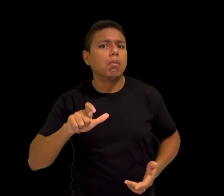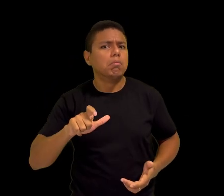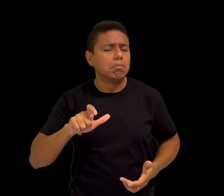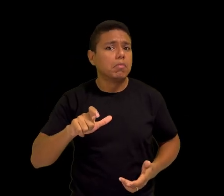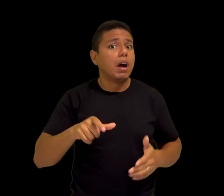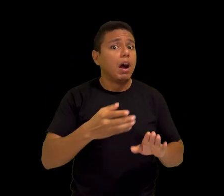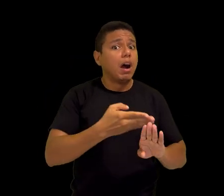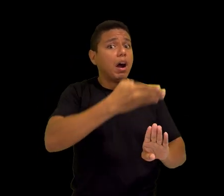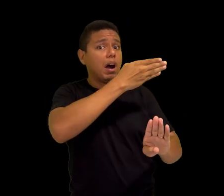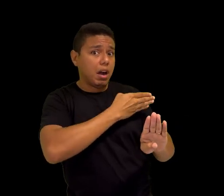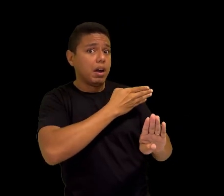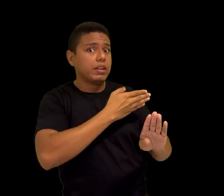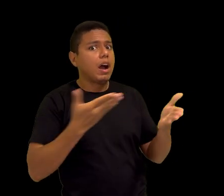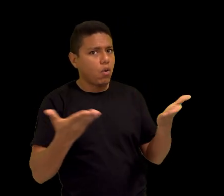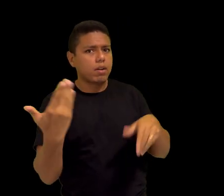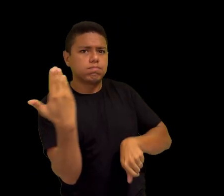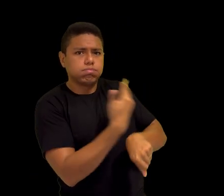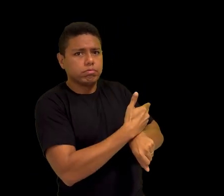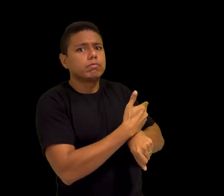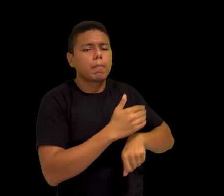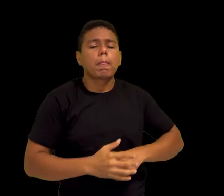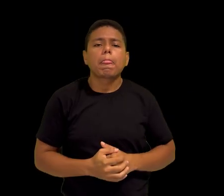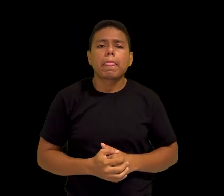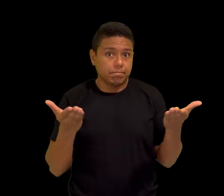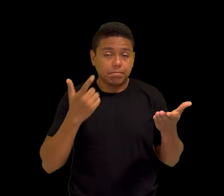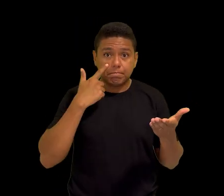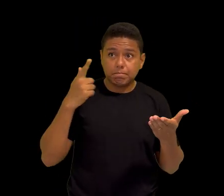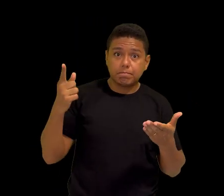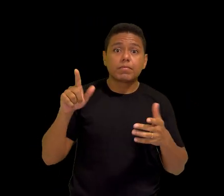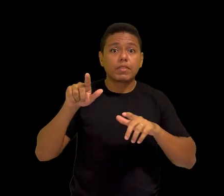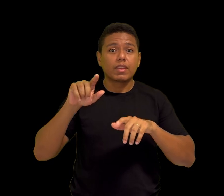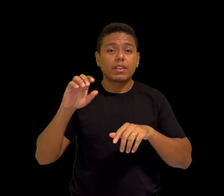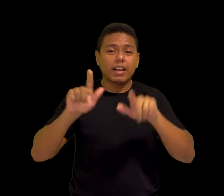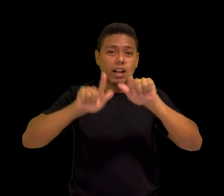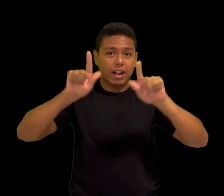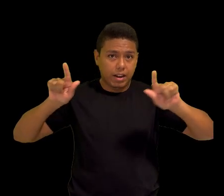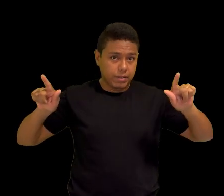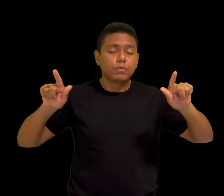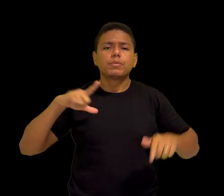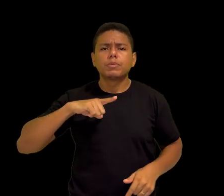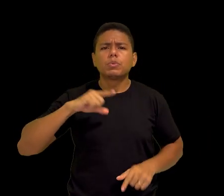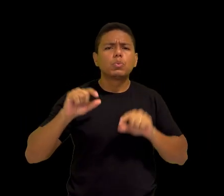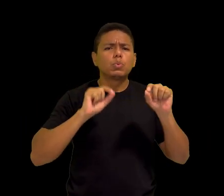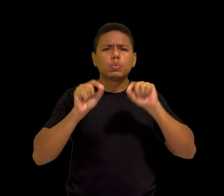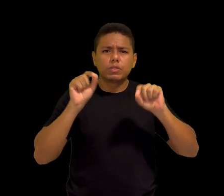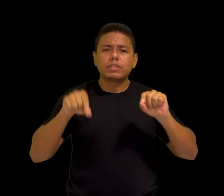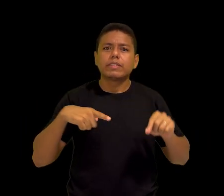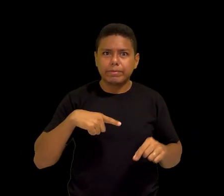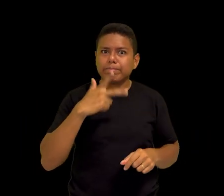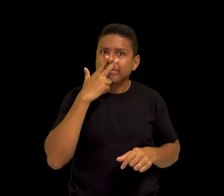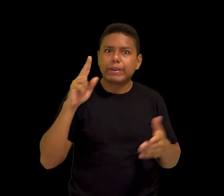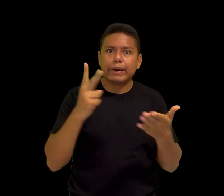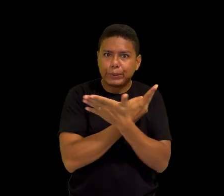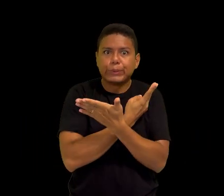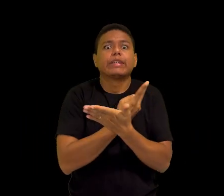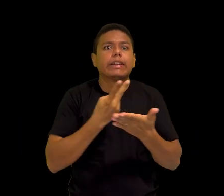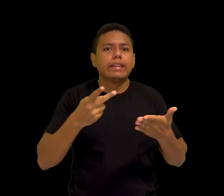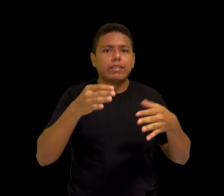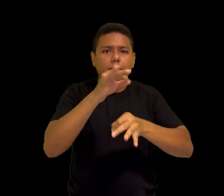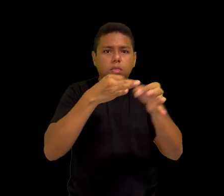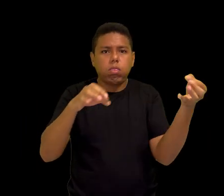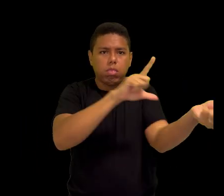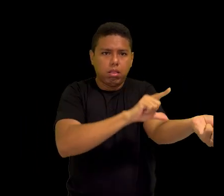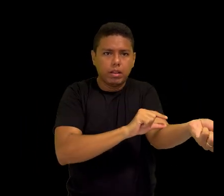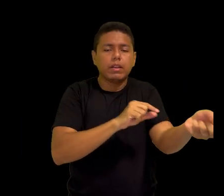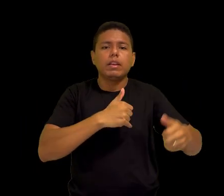já teve no passado. A gente agora está olhando nesse novo gráfico aqui a prevalência de anemia entre crianças de 6 a 59 meses para